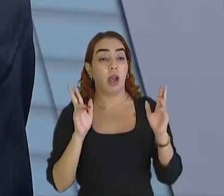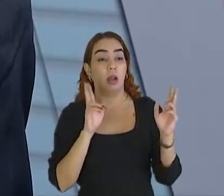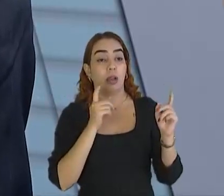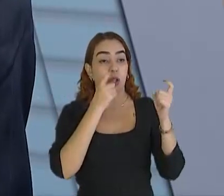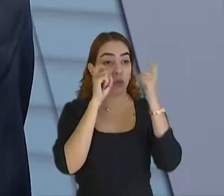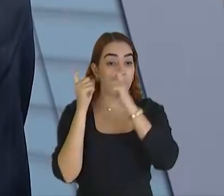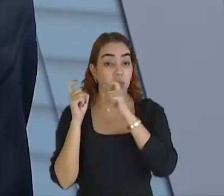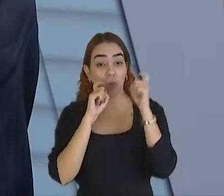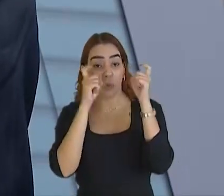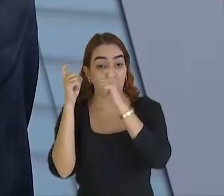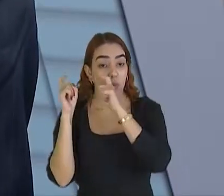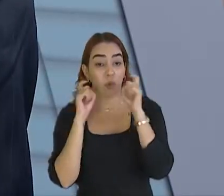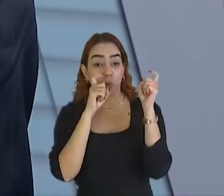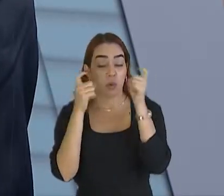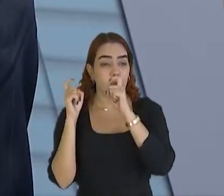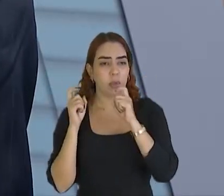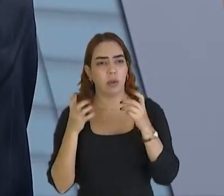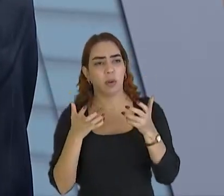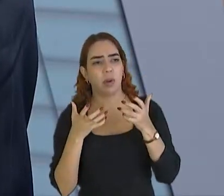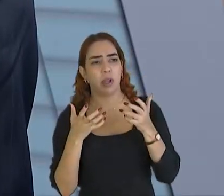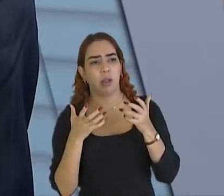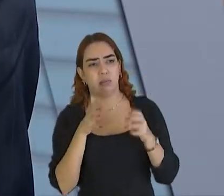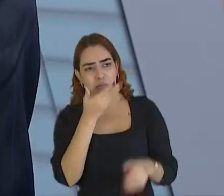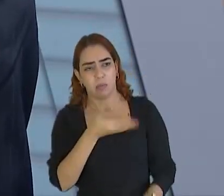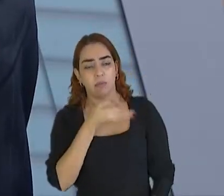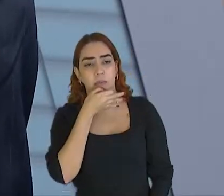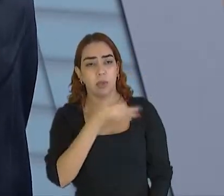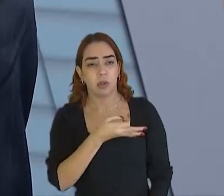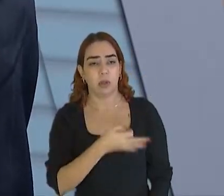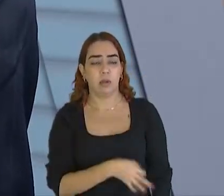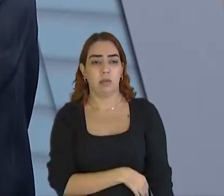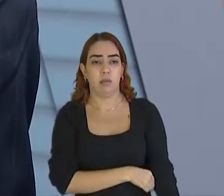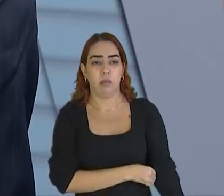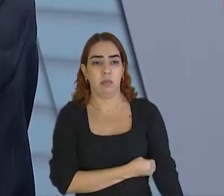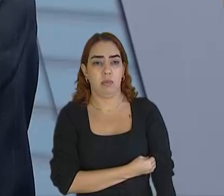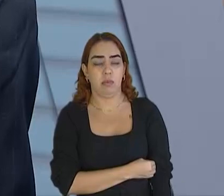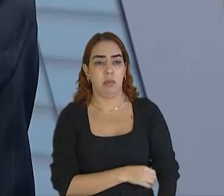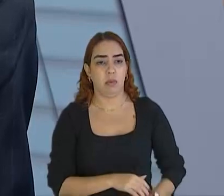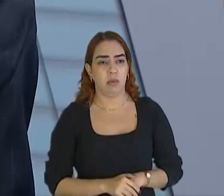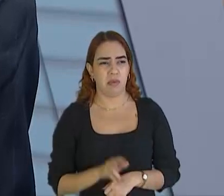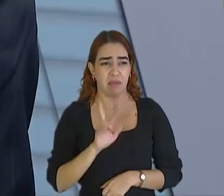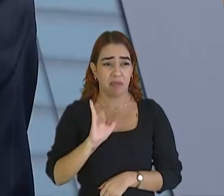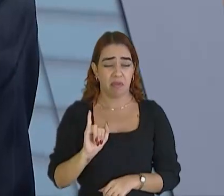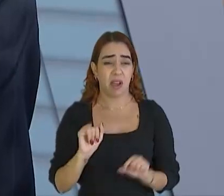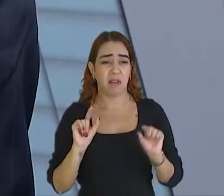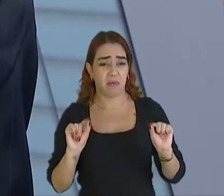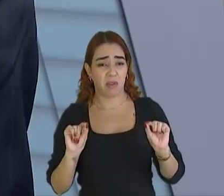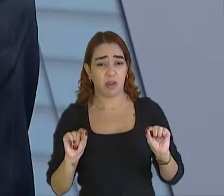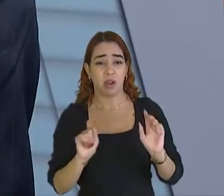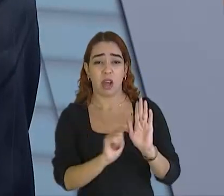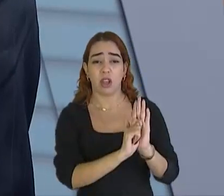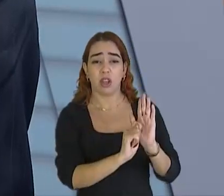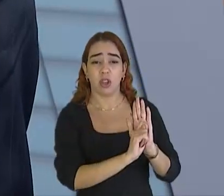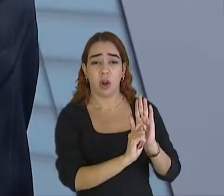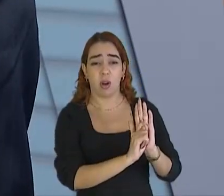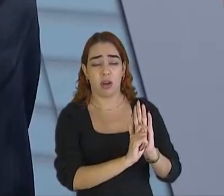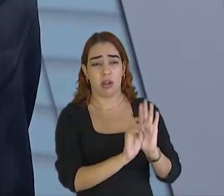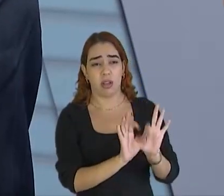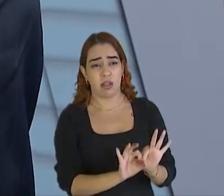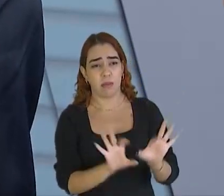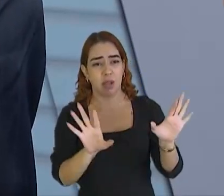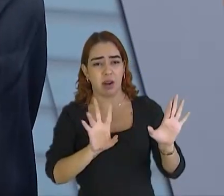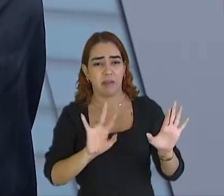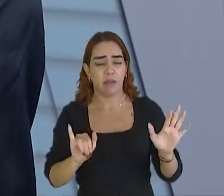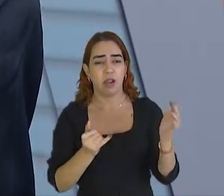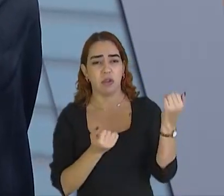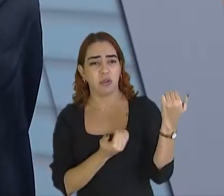ministro Fux. Eu queria ouvir um pouco, porque isso não vai abrir mais ainda o mundo das drogas para essa juventude? Não, vamos...